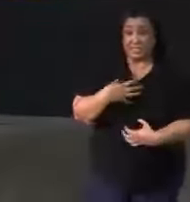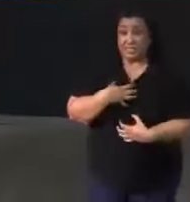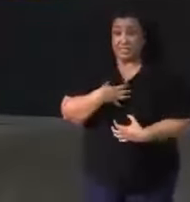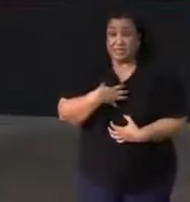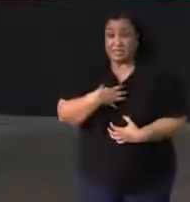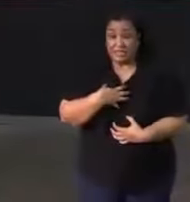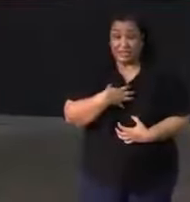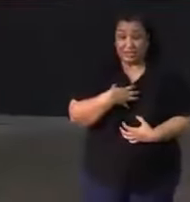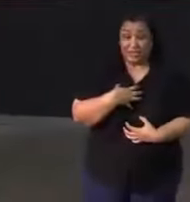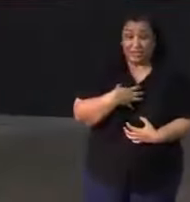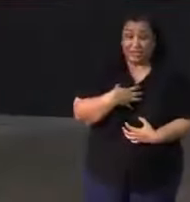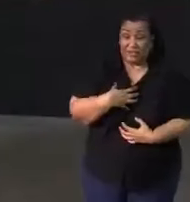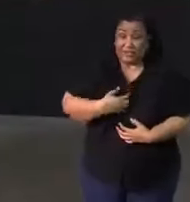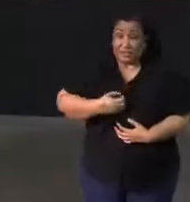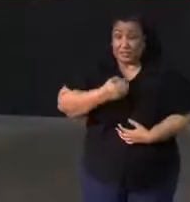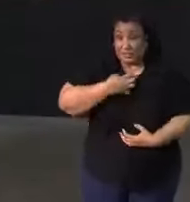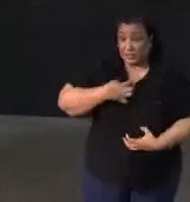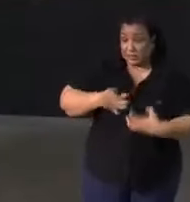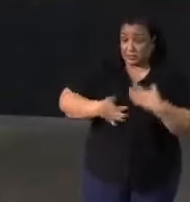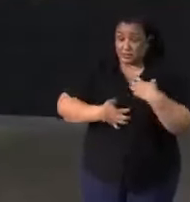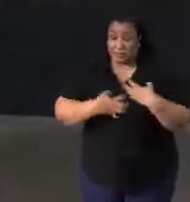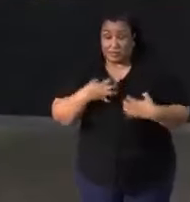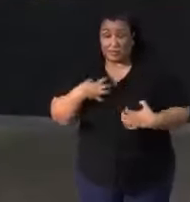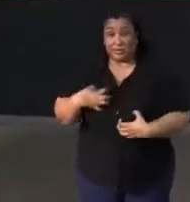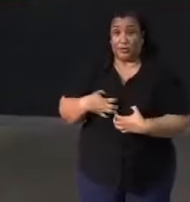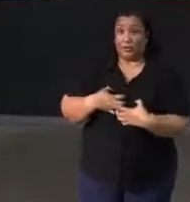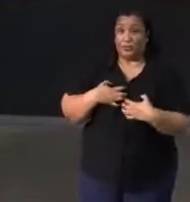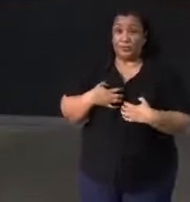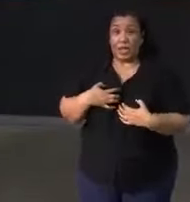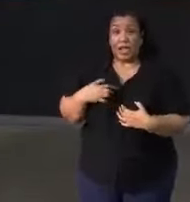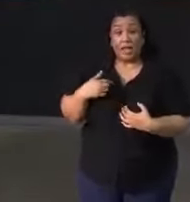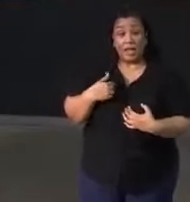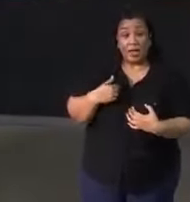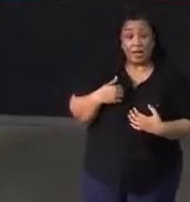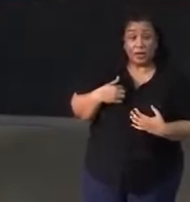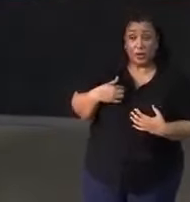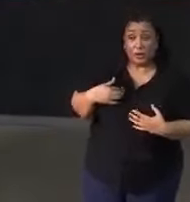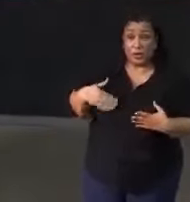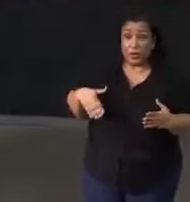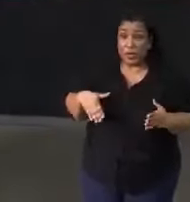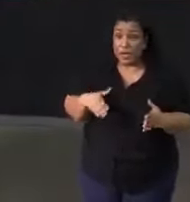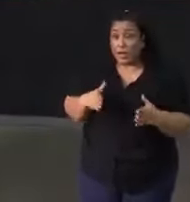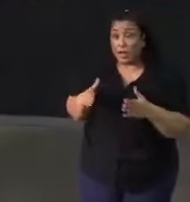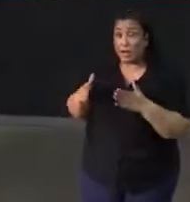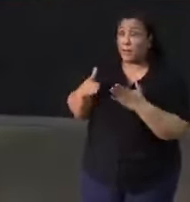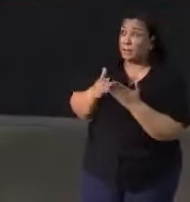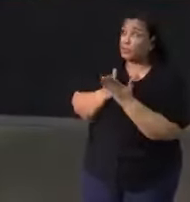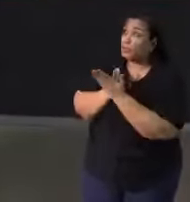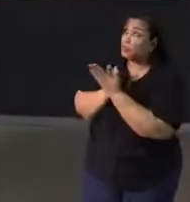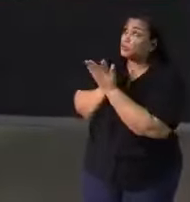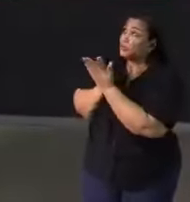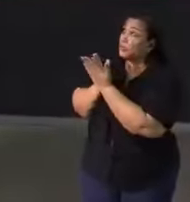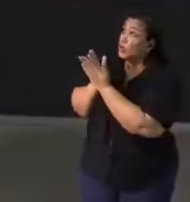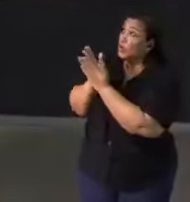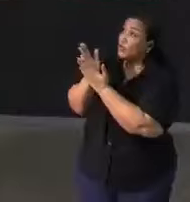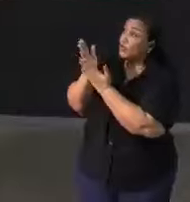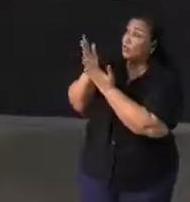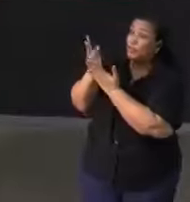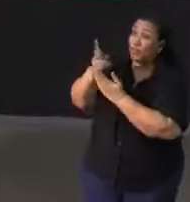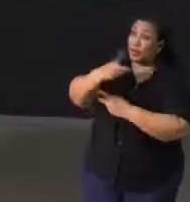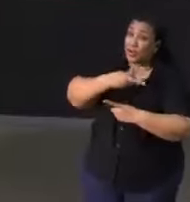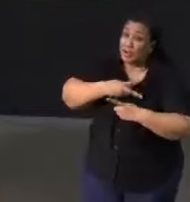fardo da amargura. Diga: eu caminho em direção à minha